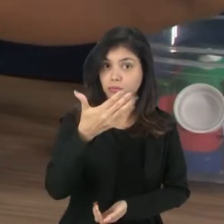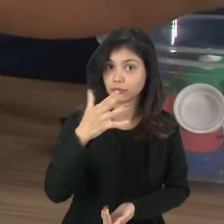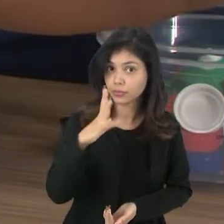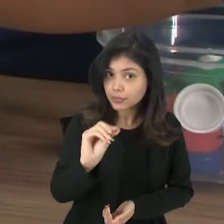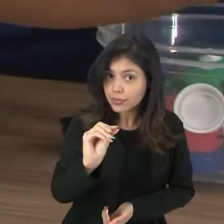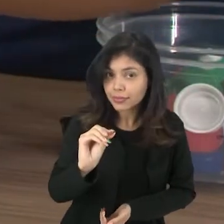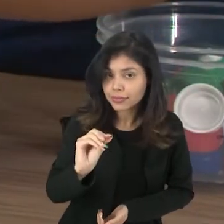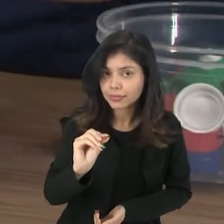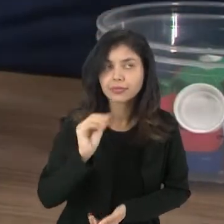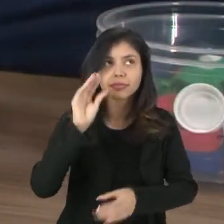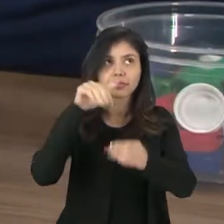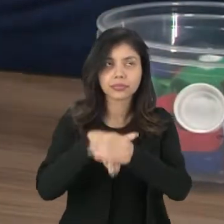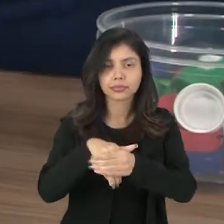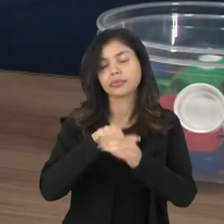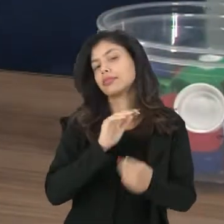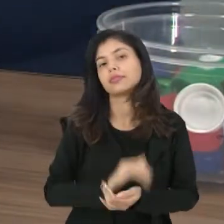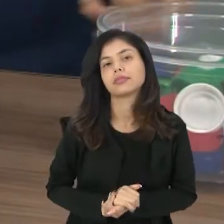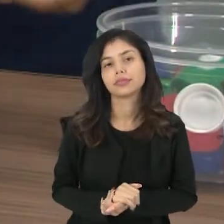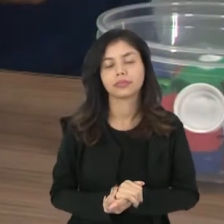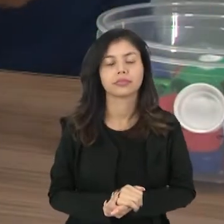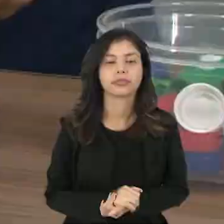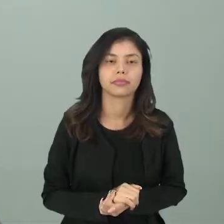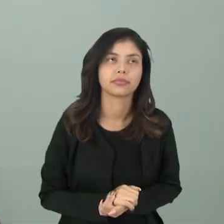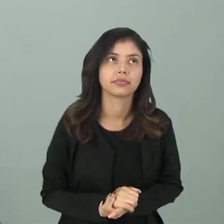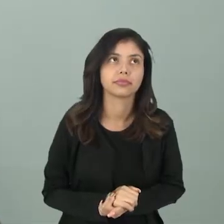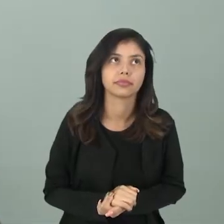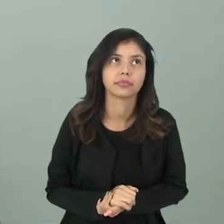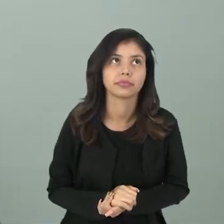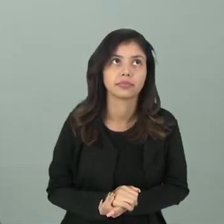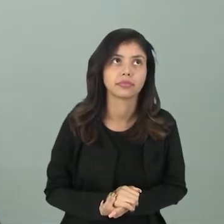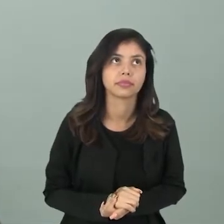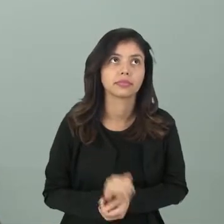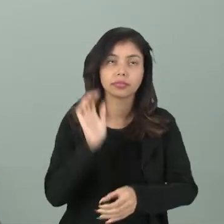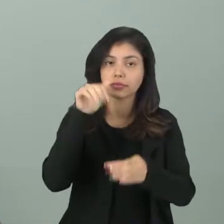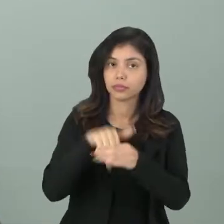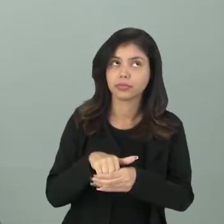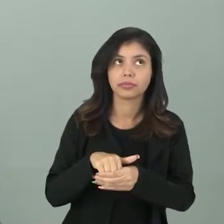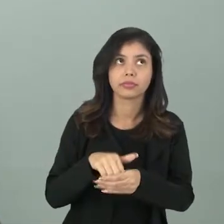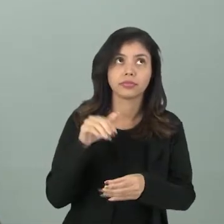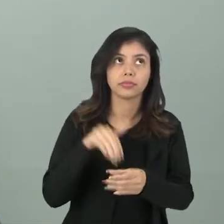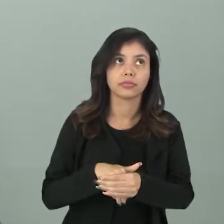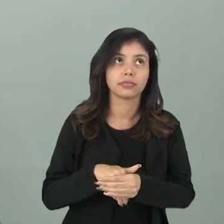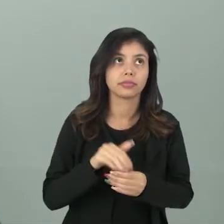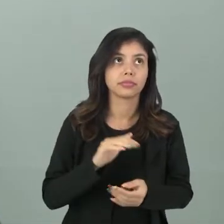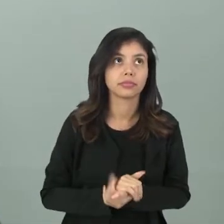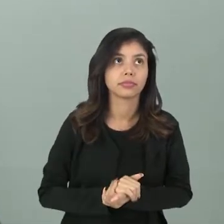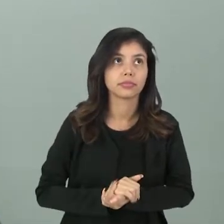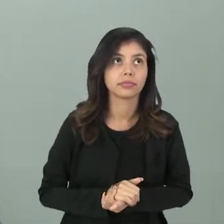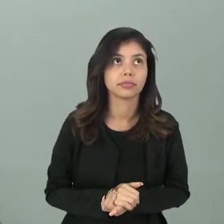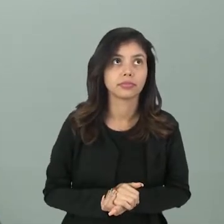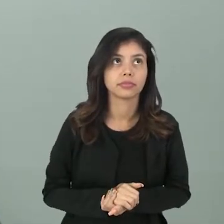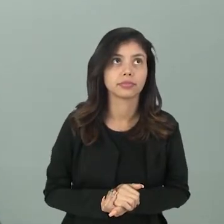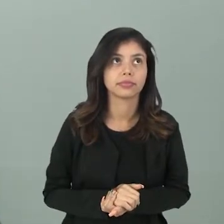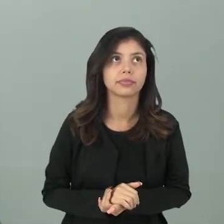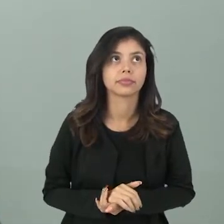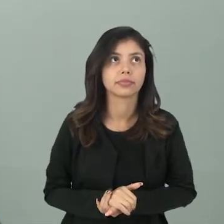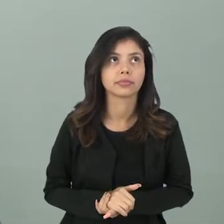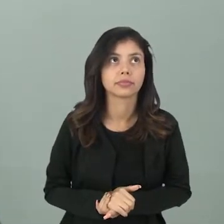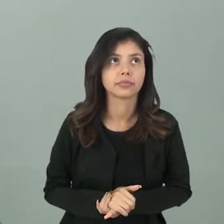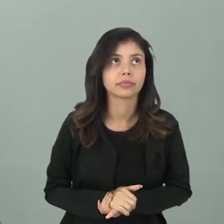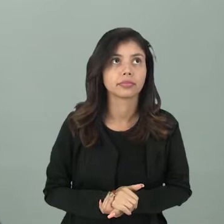10 votos. Então, 10 alunos votam no Cebolinha, escolheram a